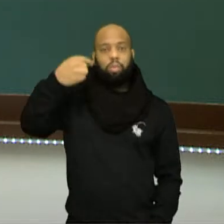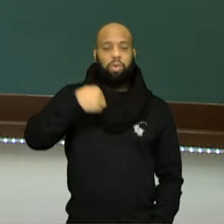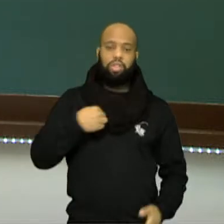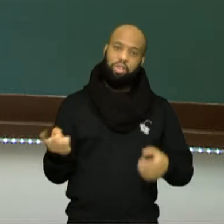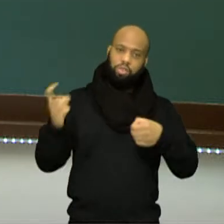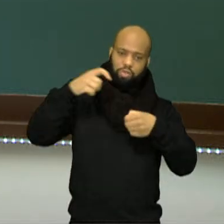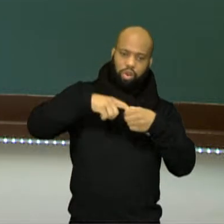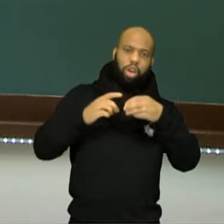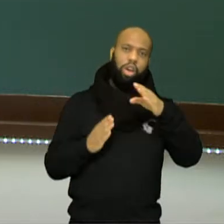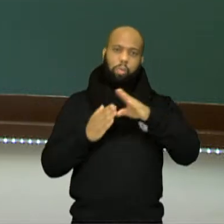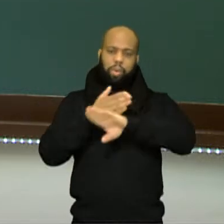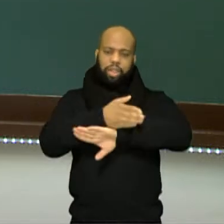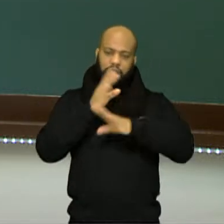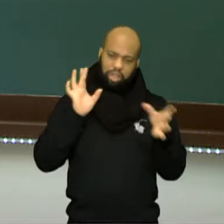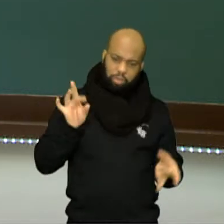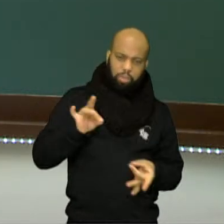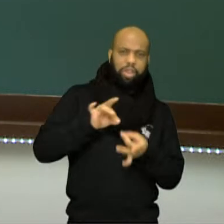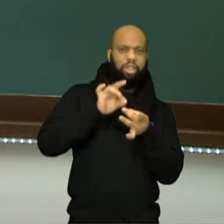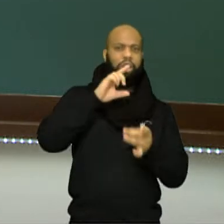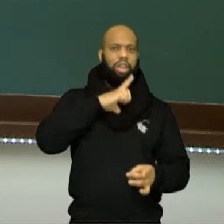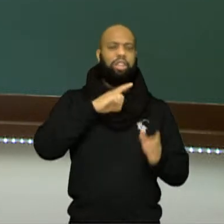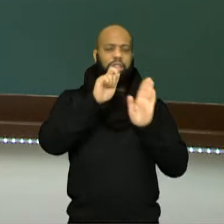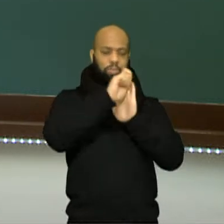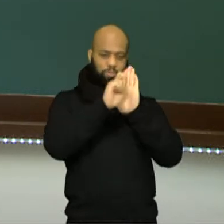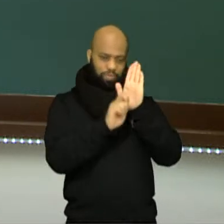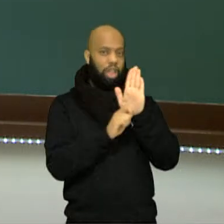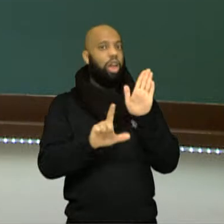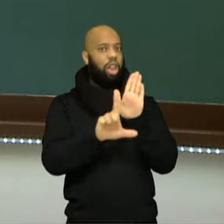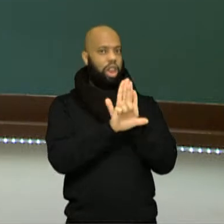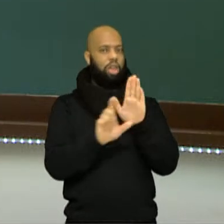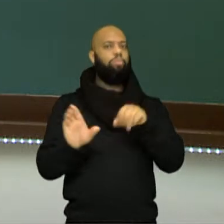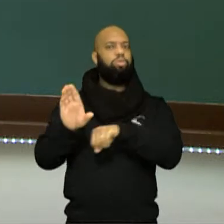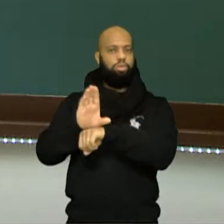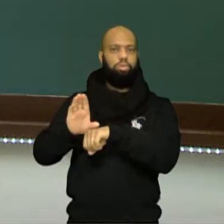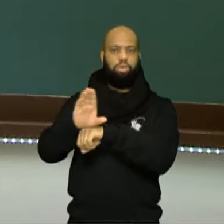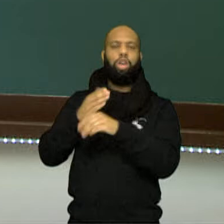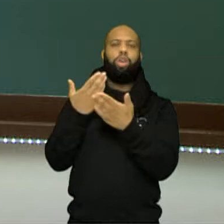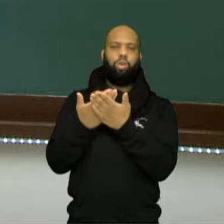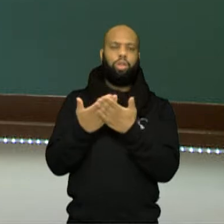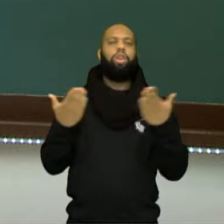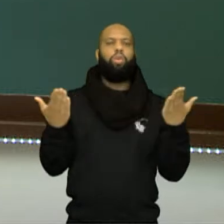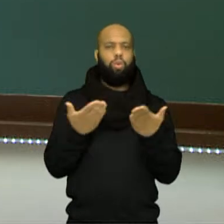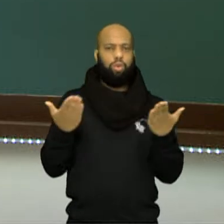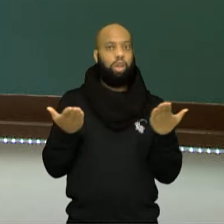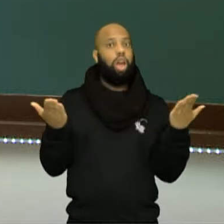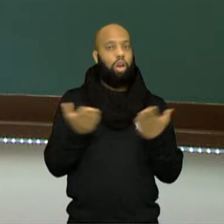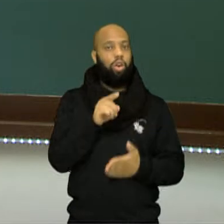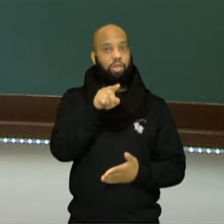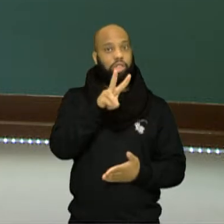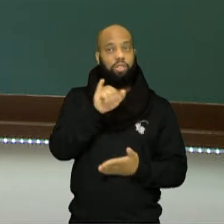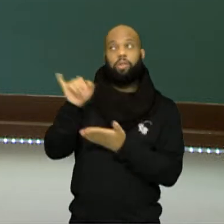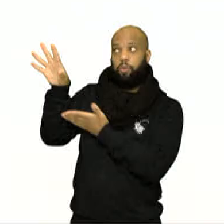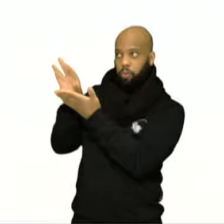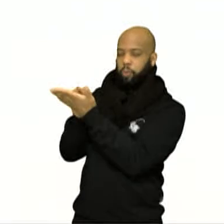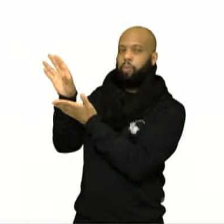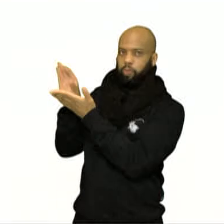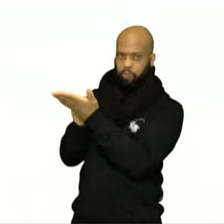num tipo específico, né, num artigo específico da Constituição que trata dos